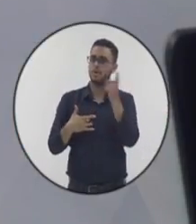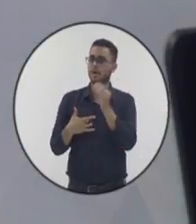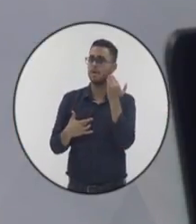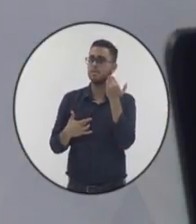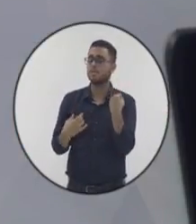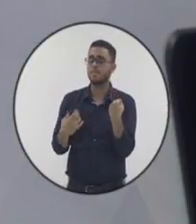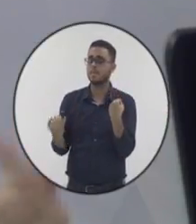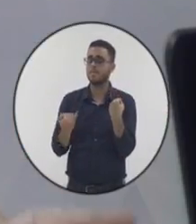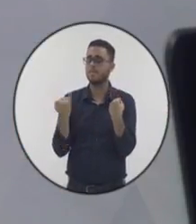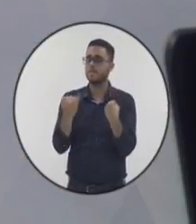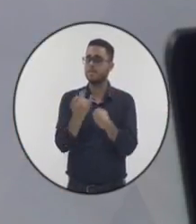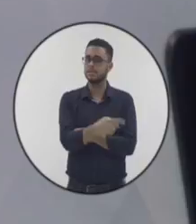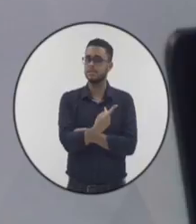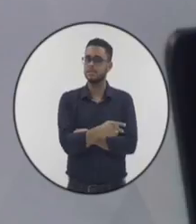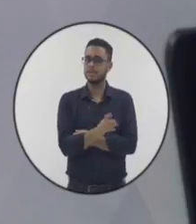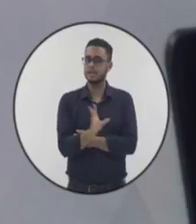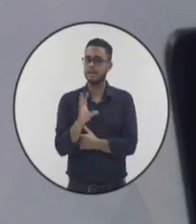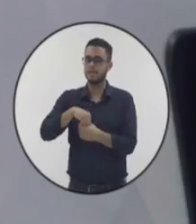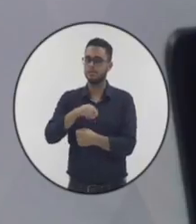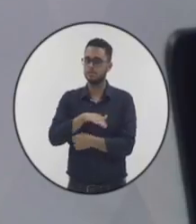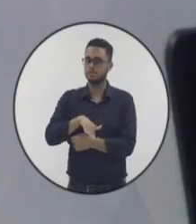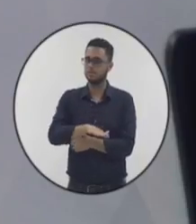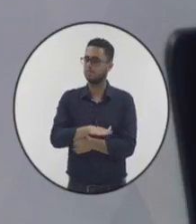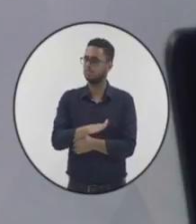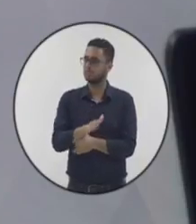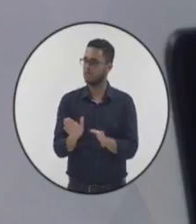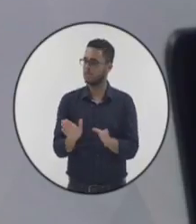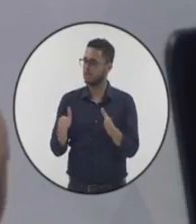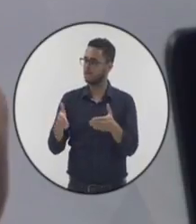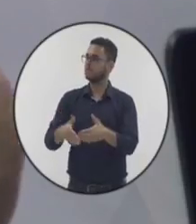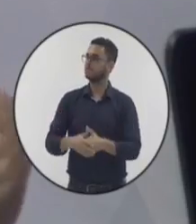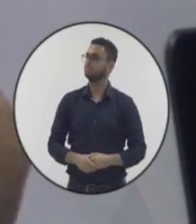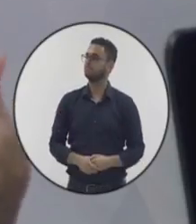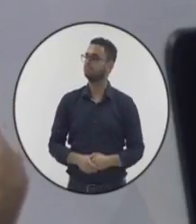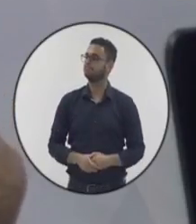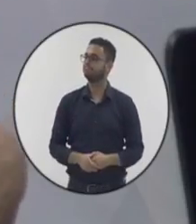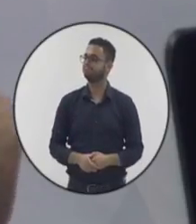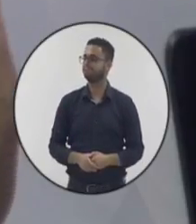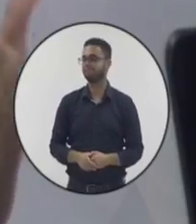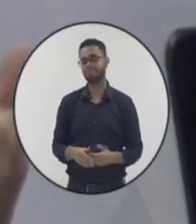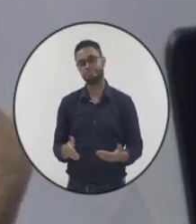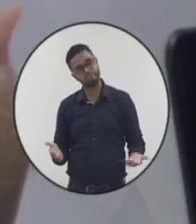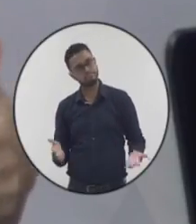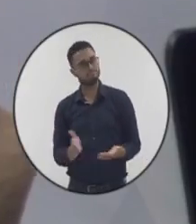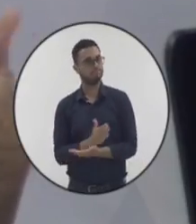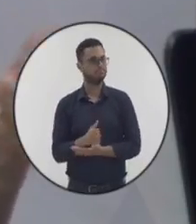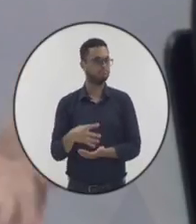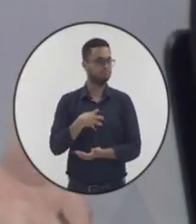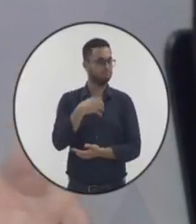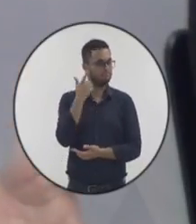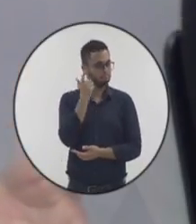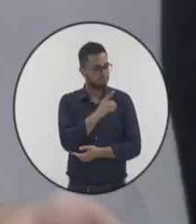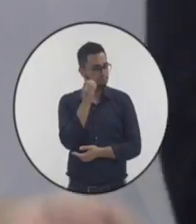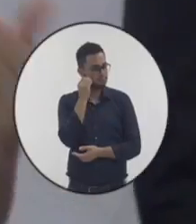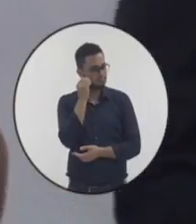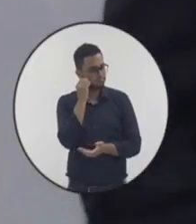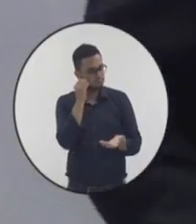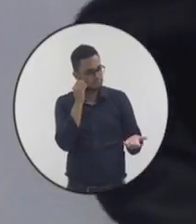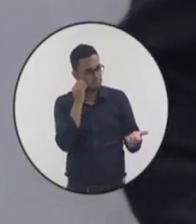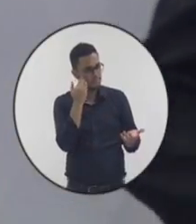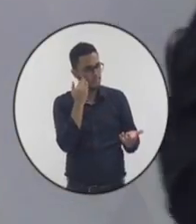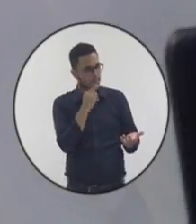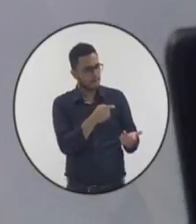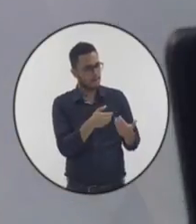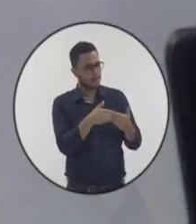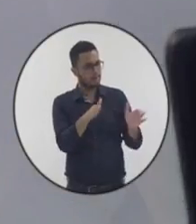também nesse acesso, né, ou, de alguma maneira, permitir que essa porta esteja, de fato, aberta para a gente